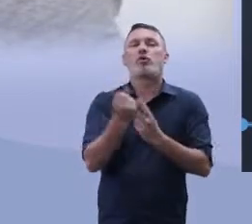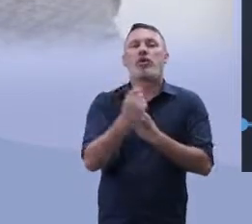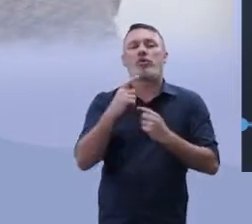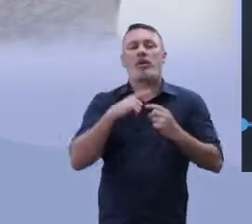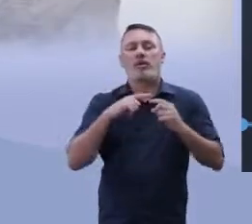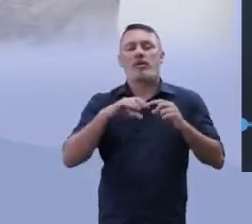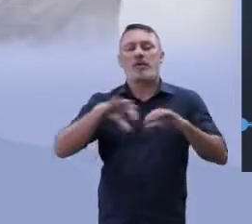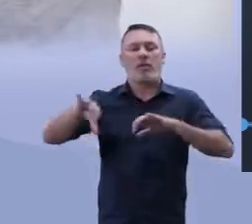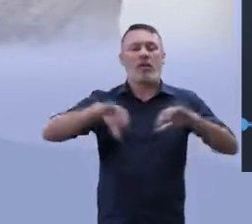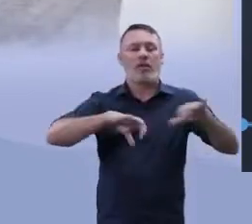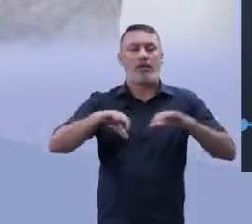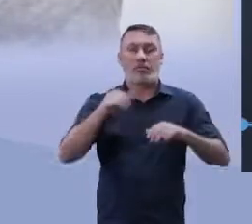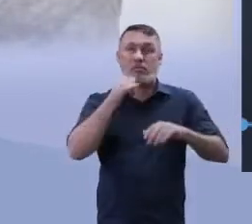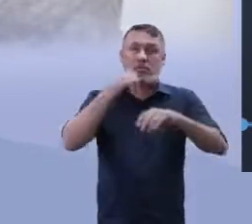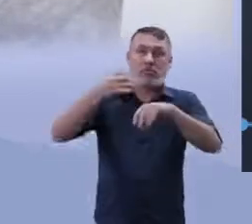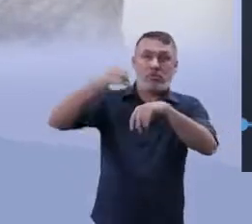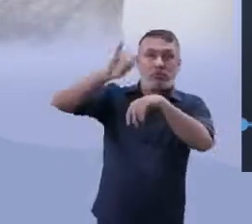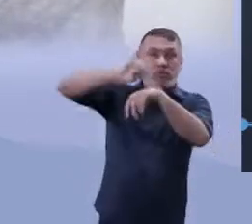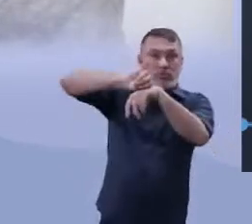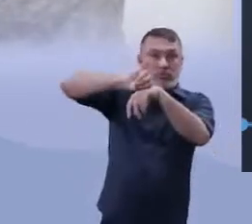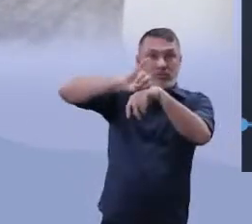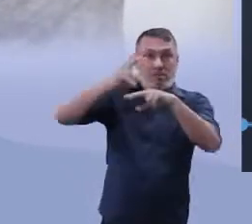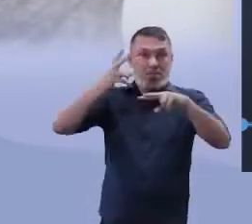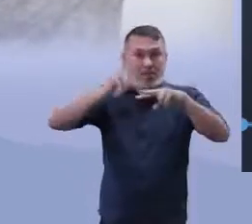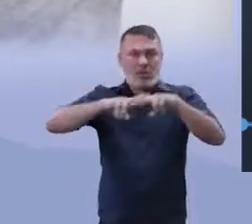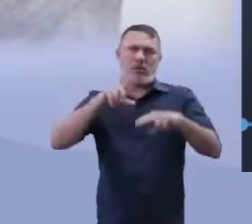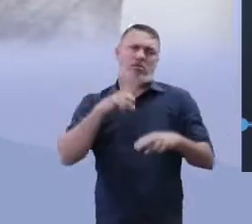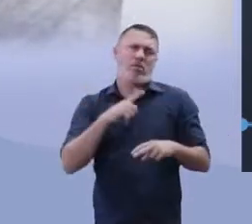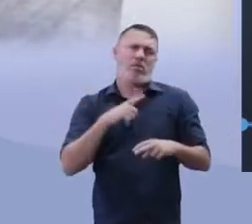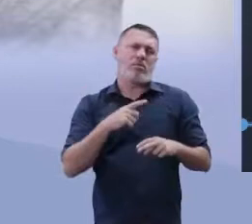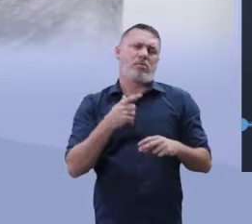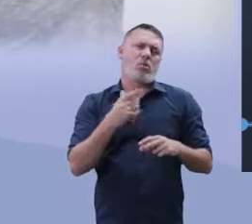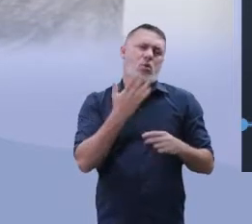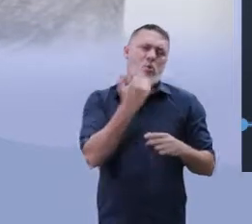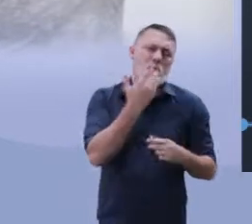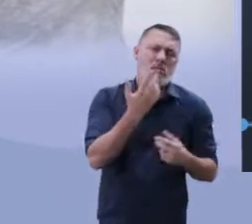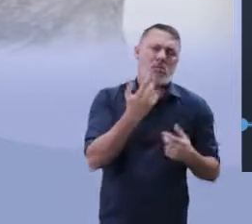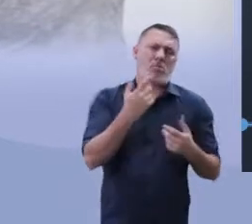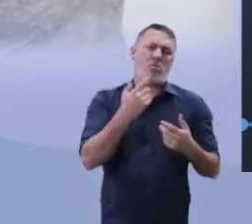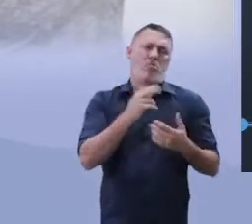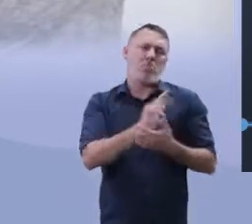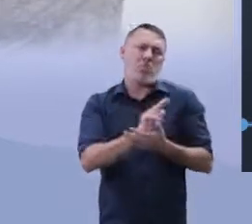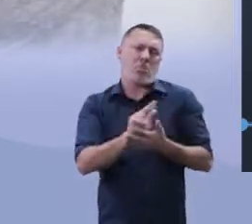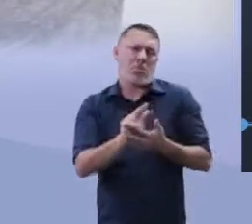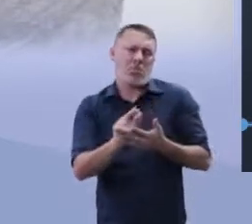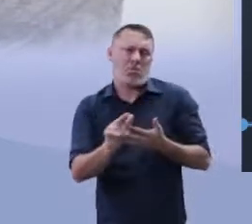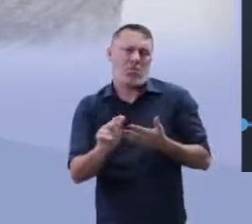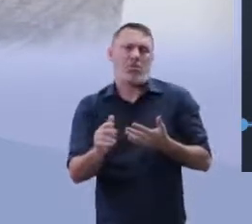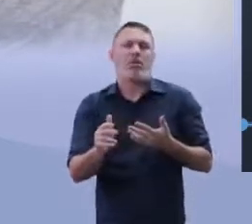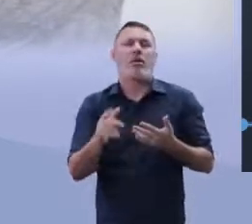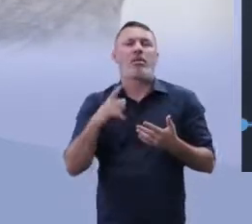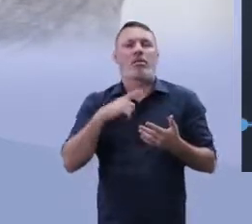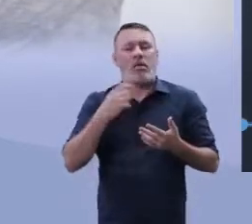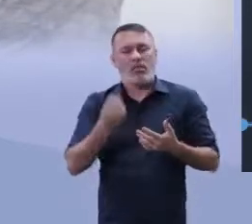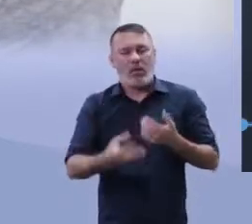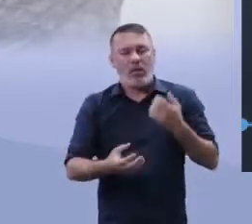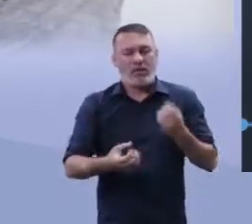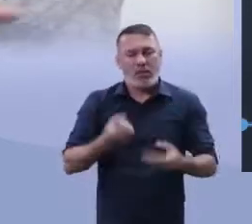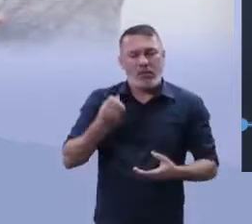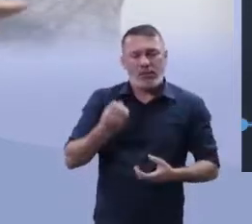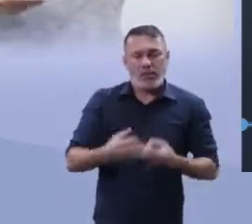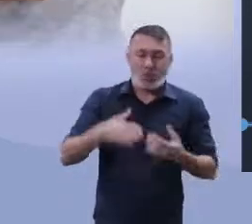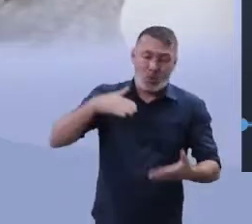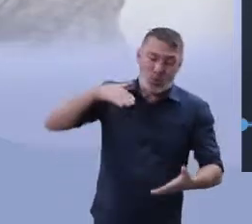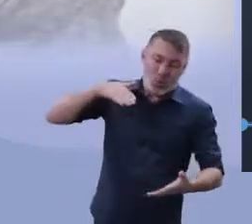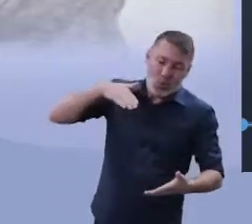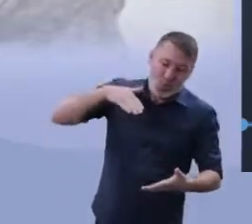social. O de cima ele tem benefícios, né, alimento e coisa e tal, e vai pisando nos de baixo